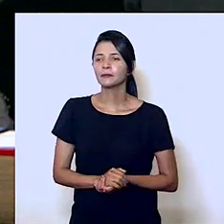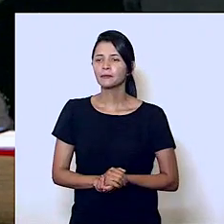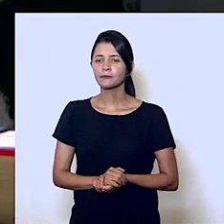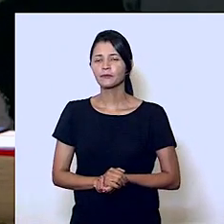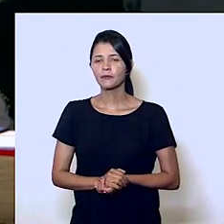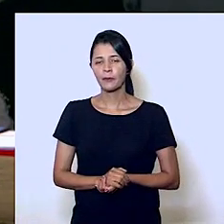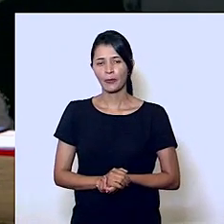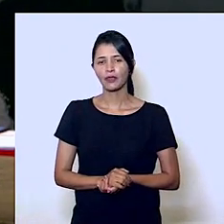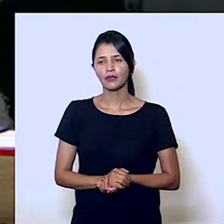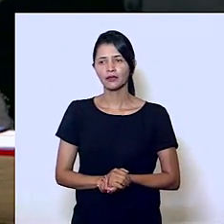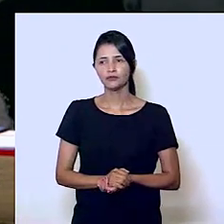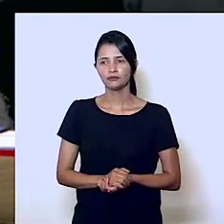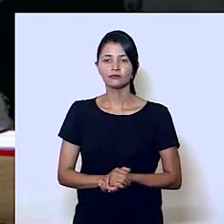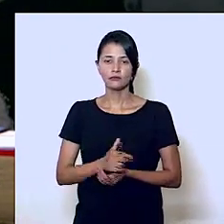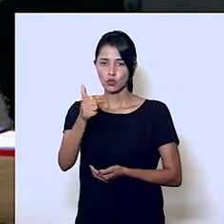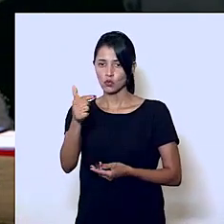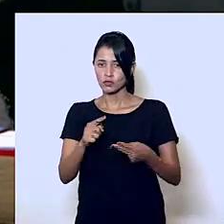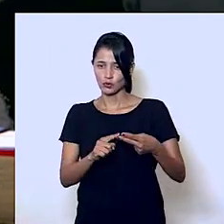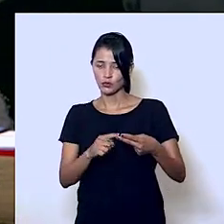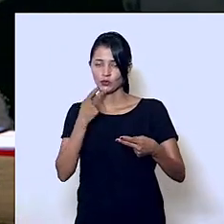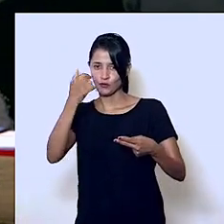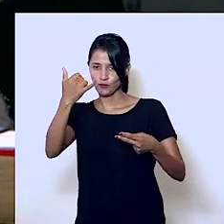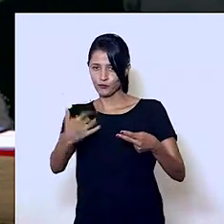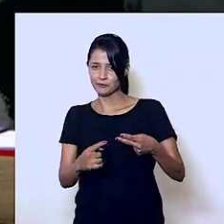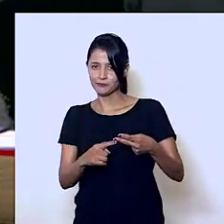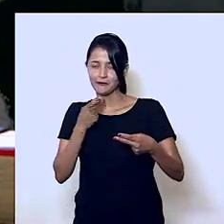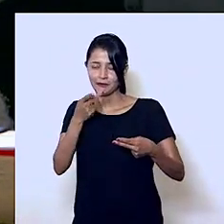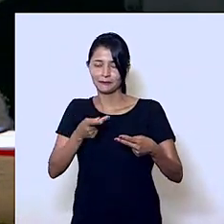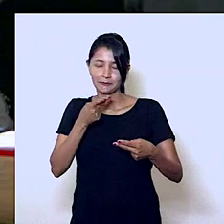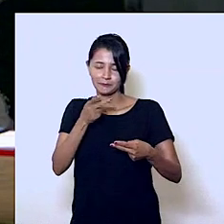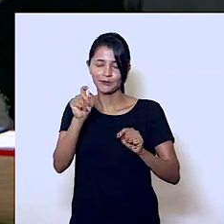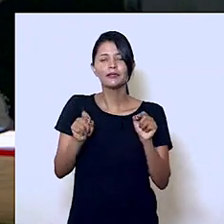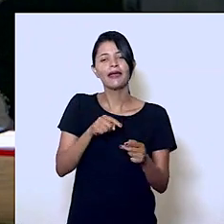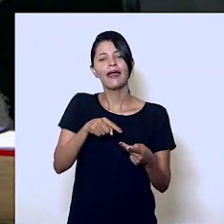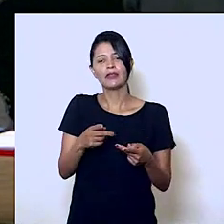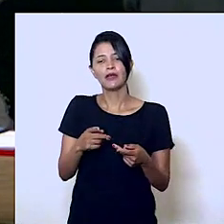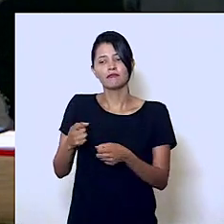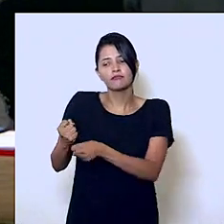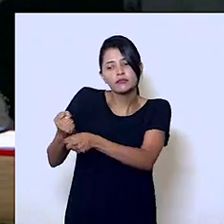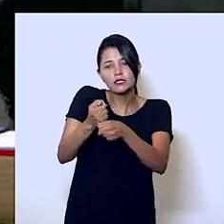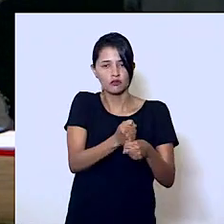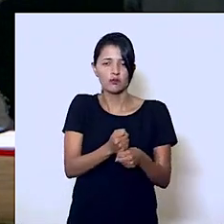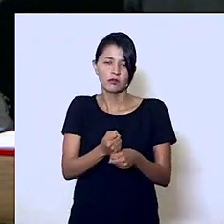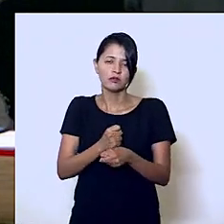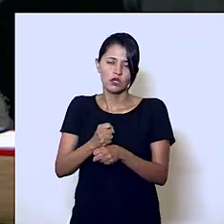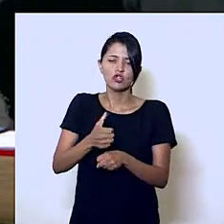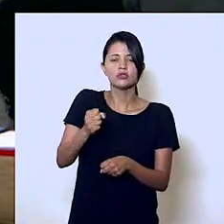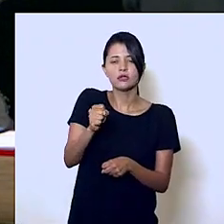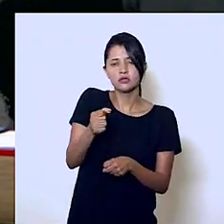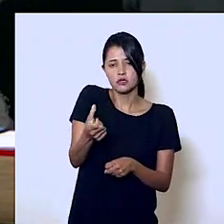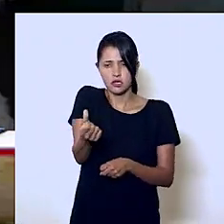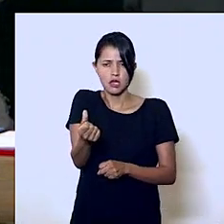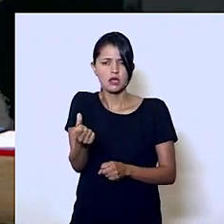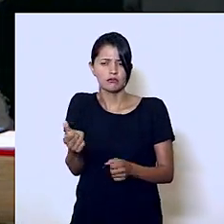O segundo caso que eu conto é o caso da reforma de 86, que é uma reforma que até hoje eu acho que marca